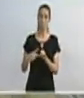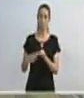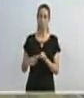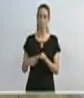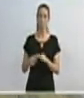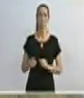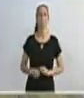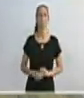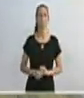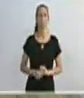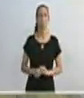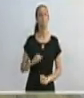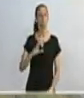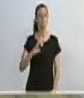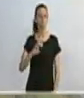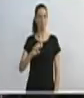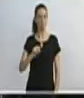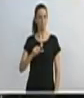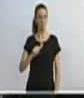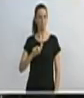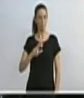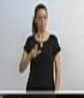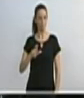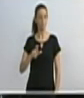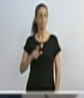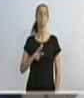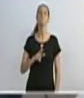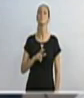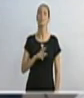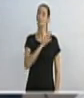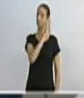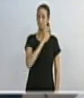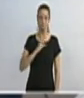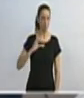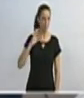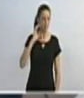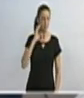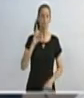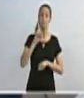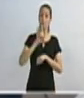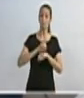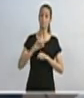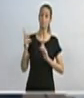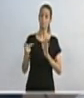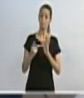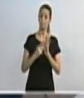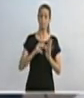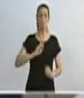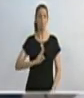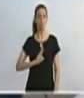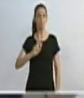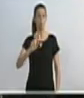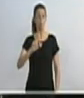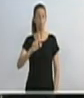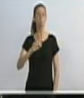Senhor César João Sim, diretor do PROCON, neste ato representando o prefeito municipal.